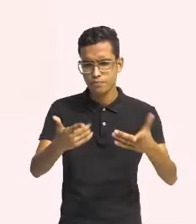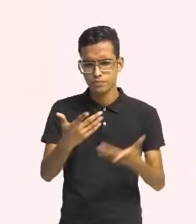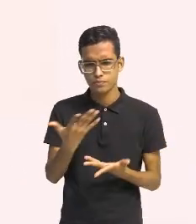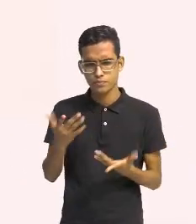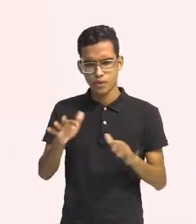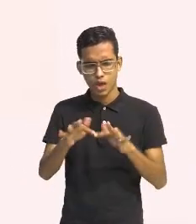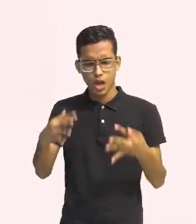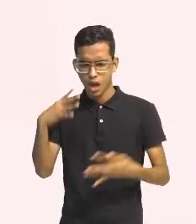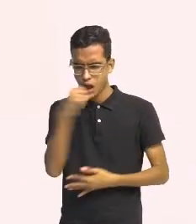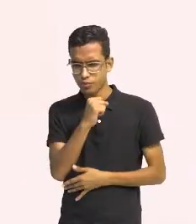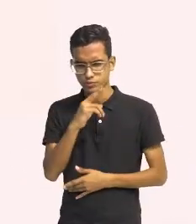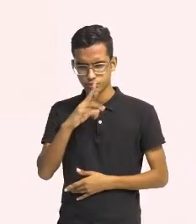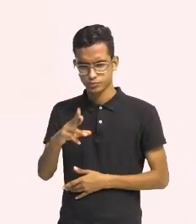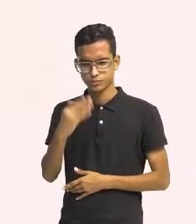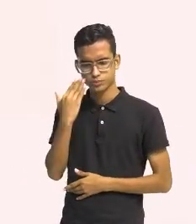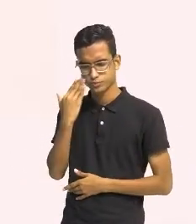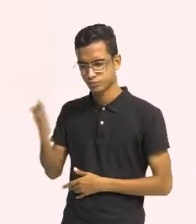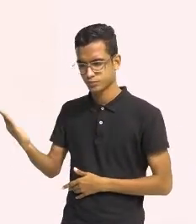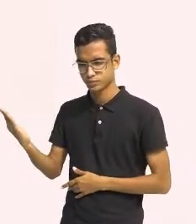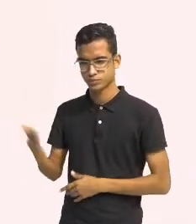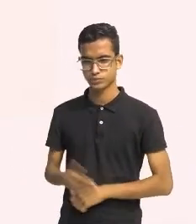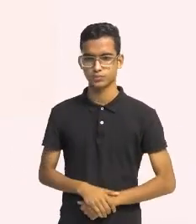gente terminar bem rapidinho.